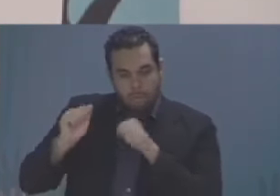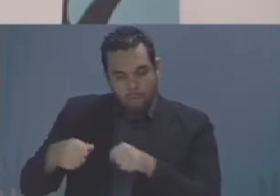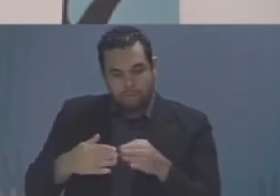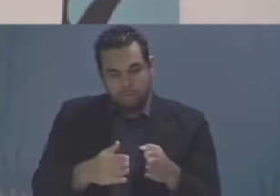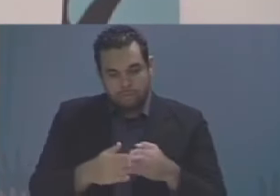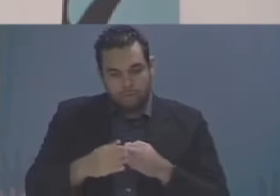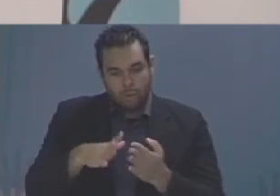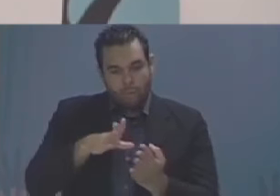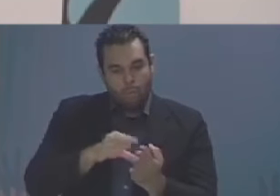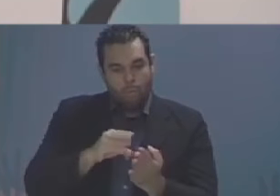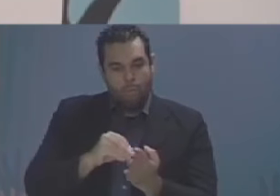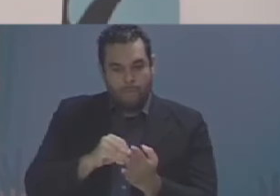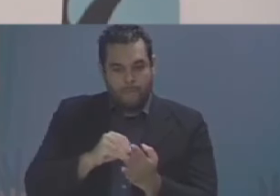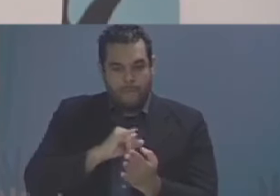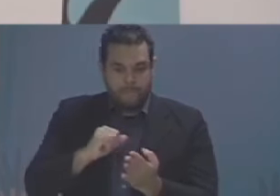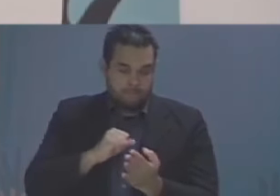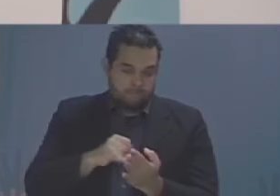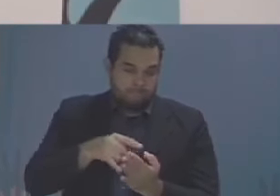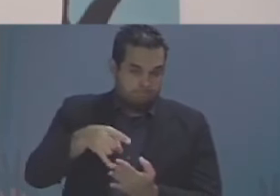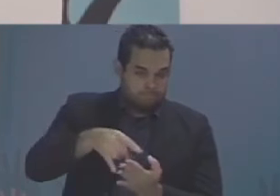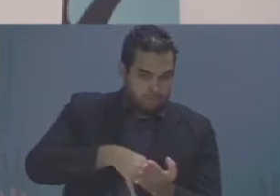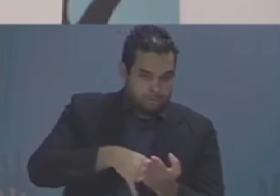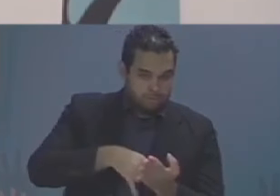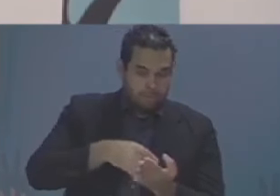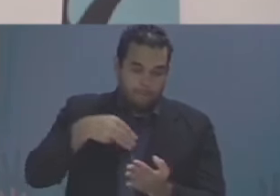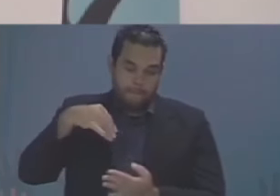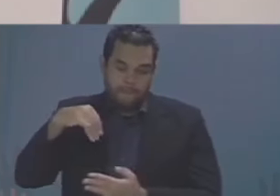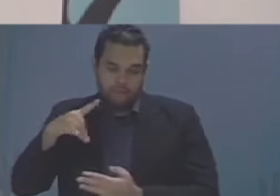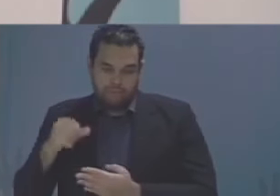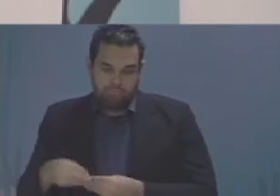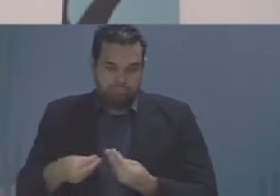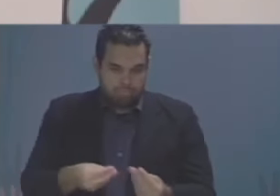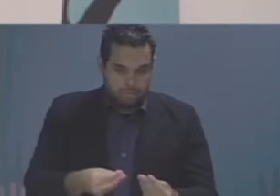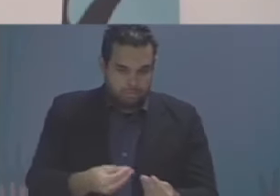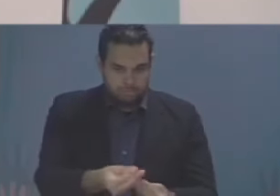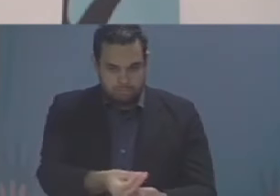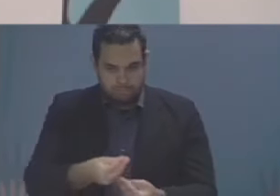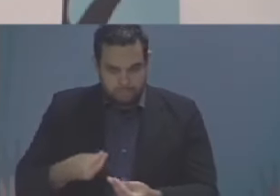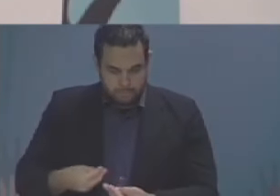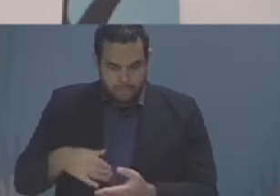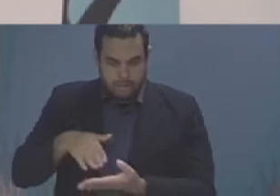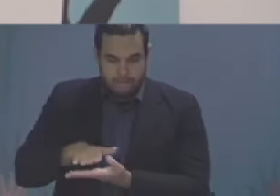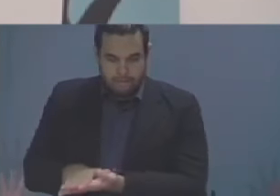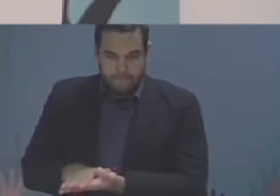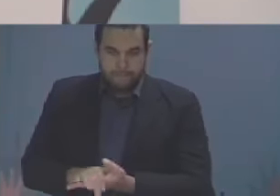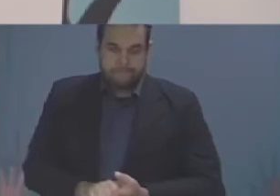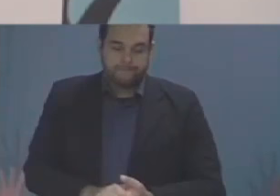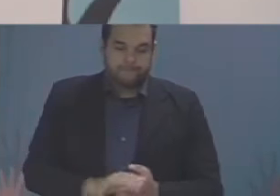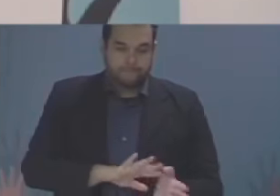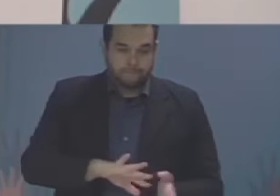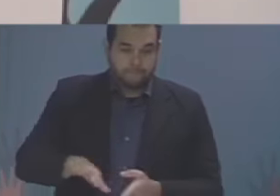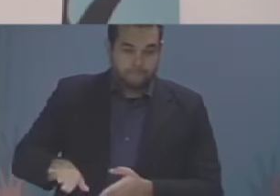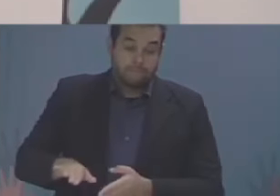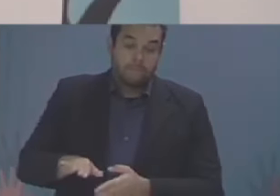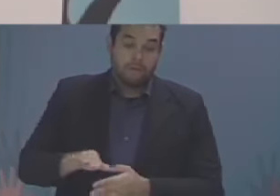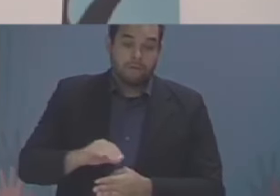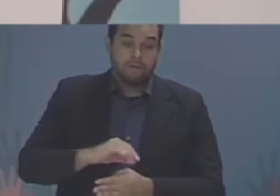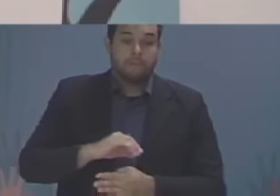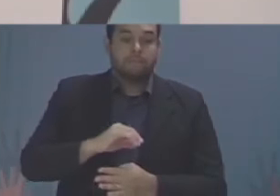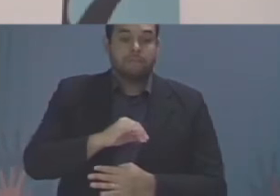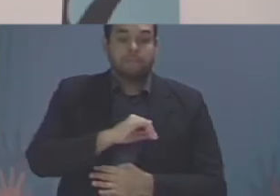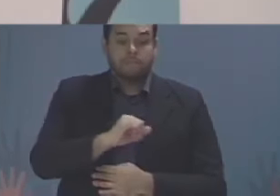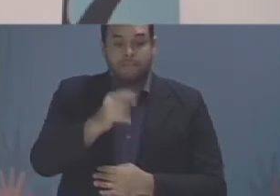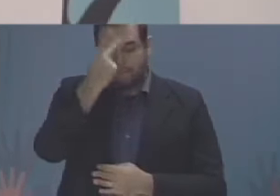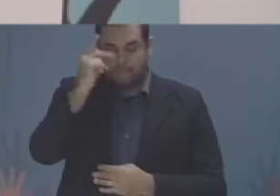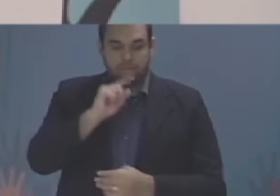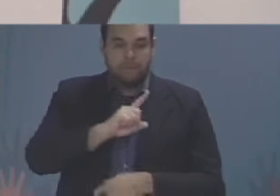cópias das gravações mediante o fornecimento da mídia. 4. Sempre que a ou o representante da chapa